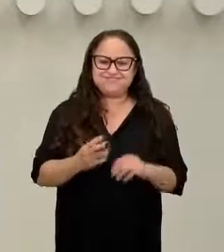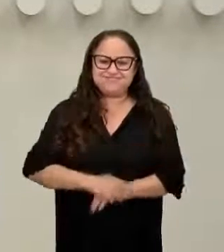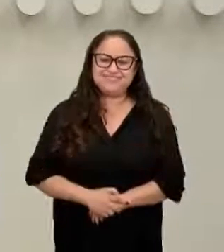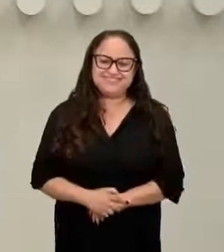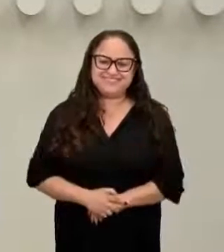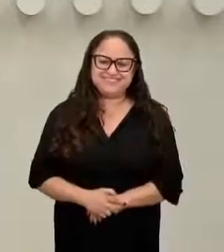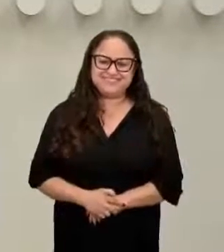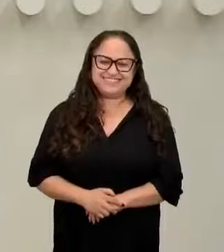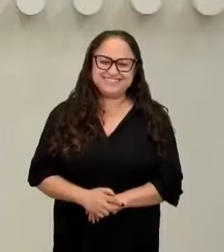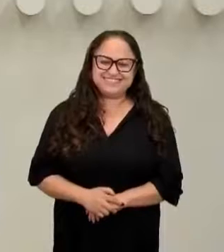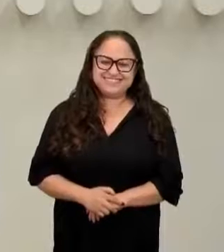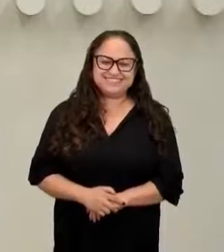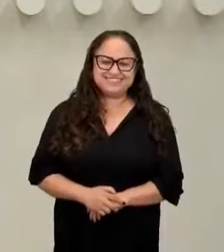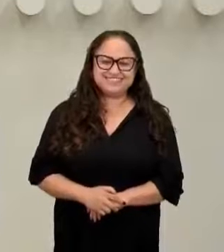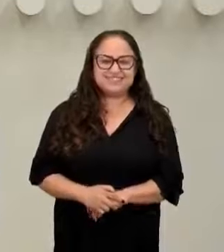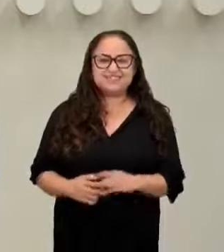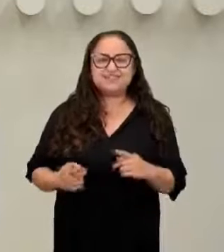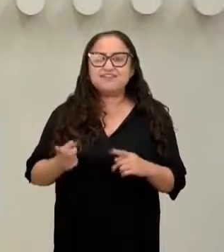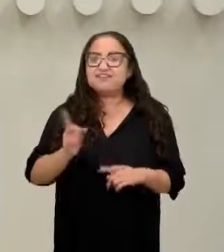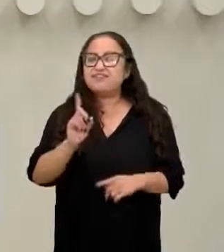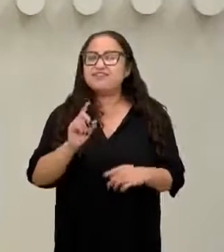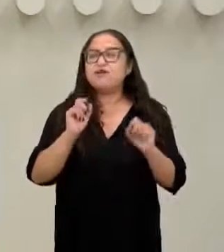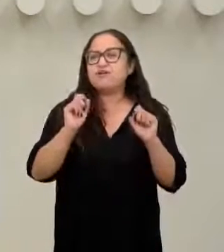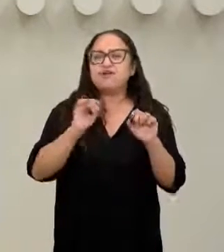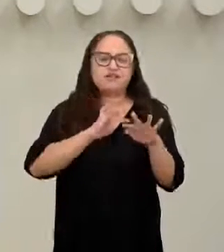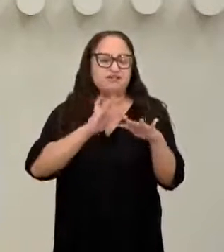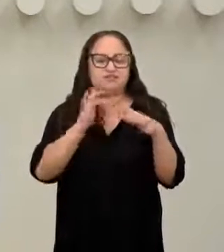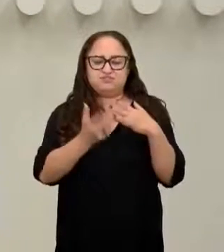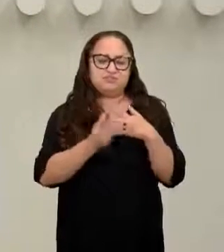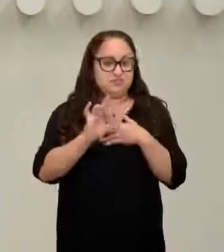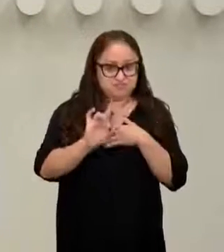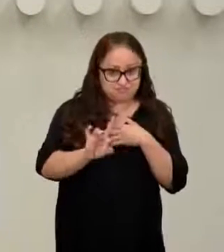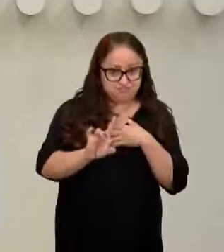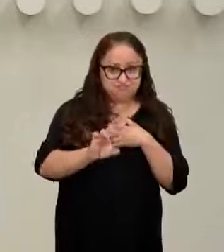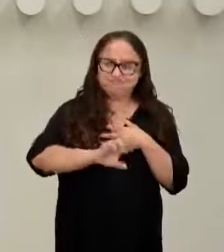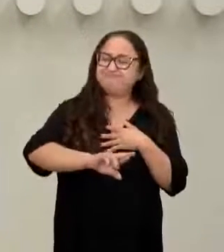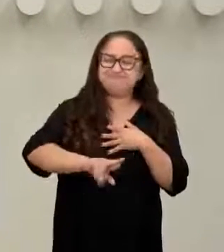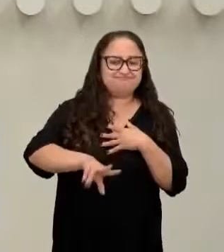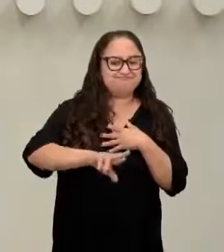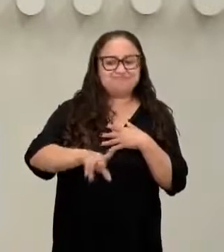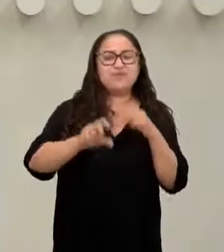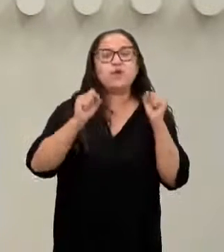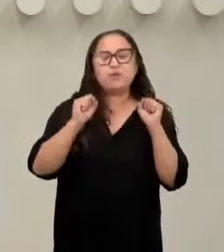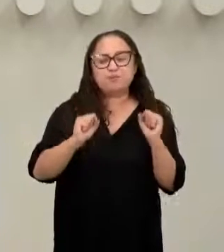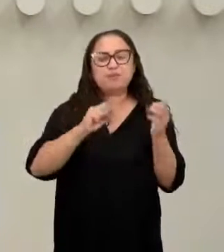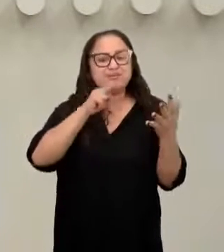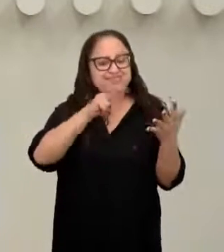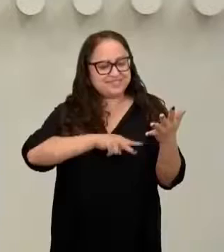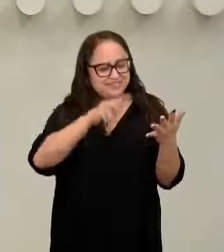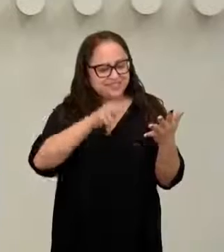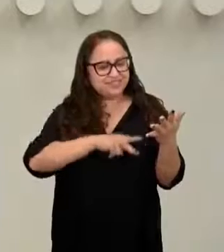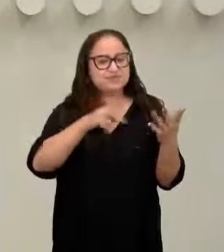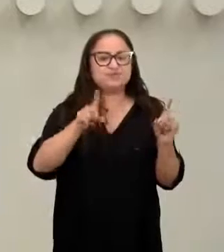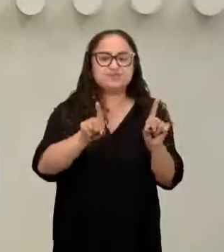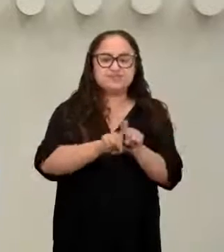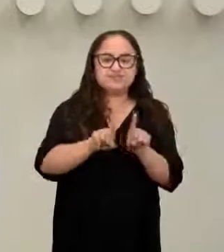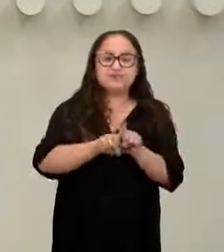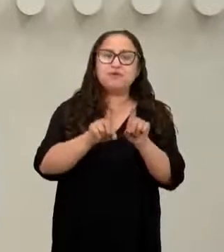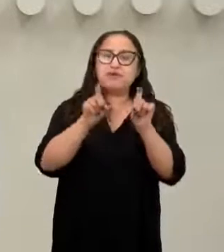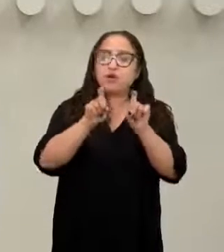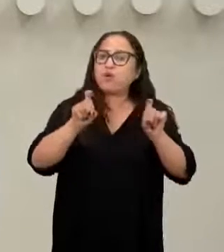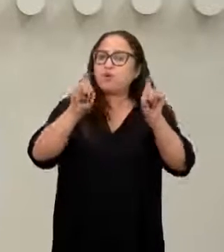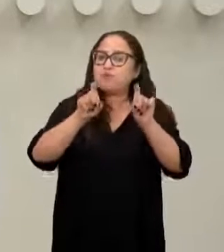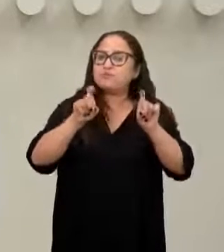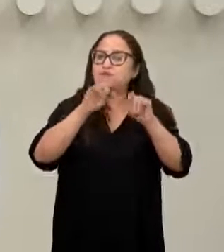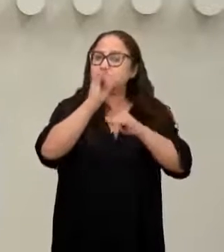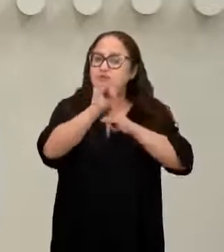E não através das redes sociais apenas. Tá? Pode ser leitura, inclusive, pelo computador, pela